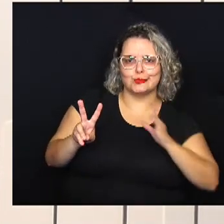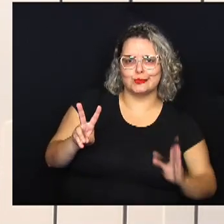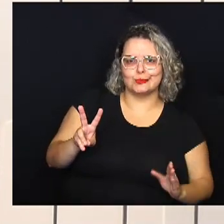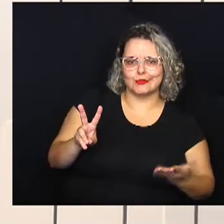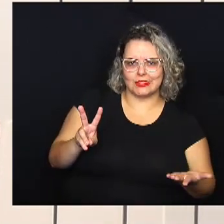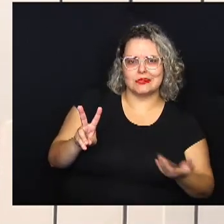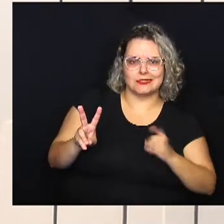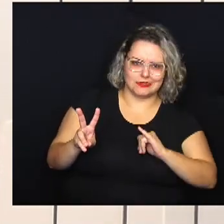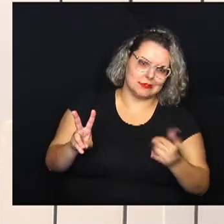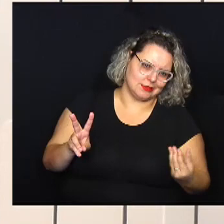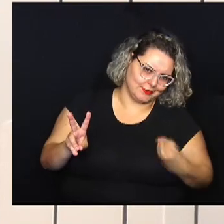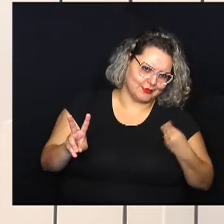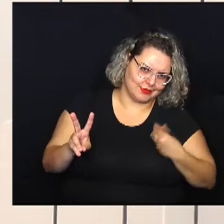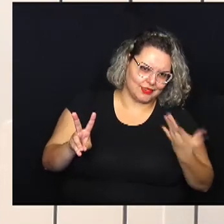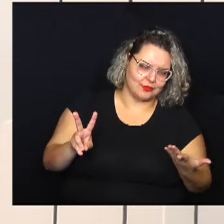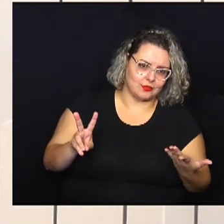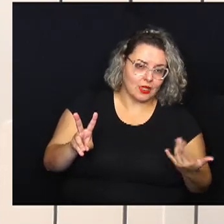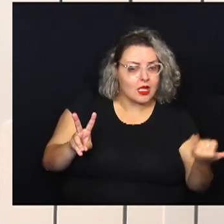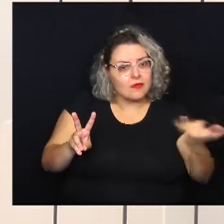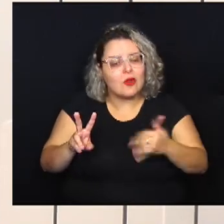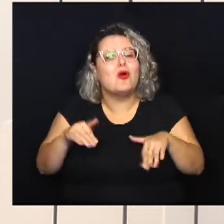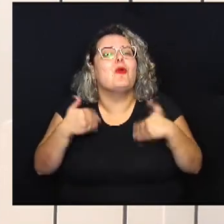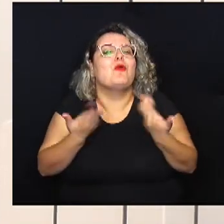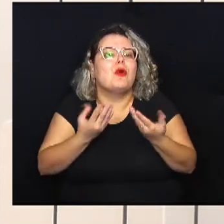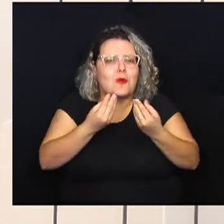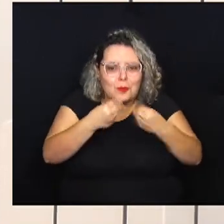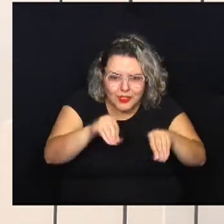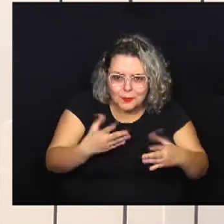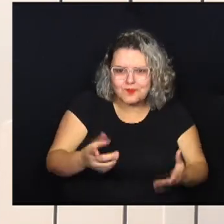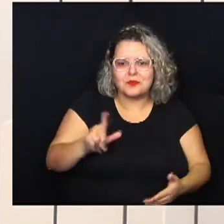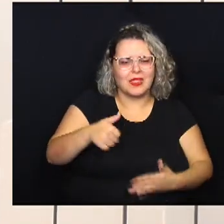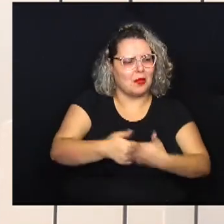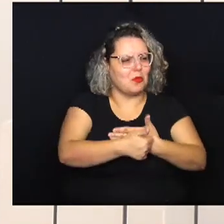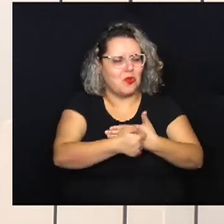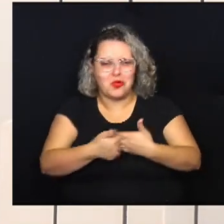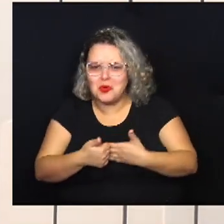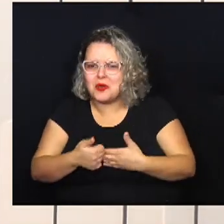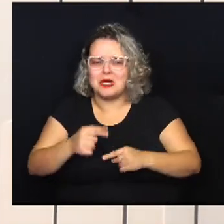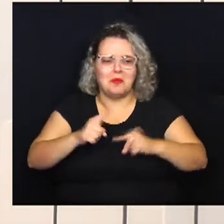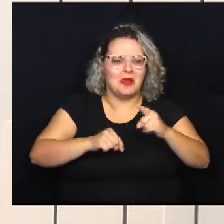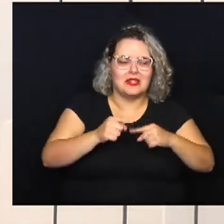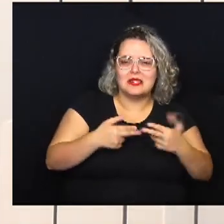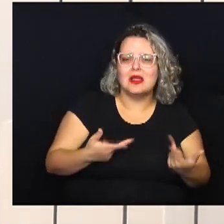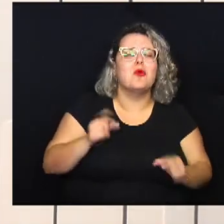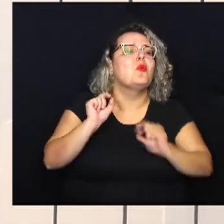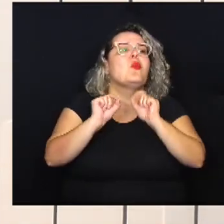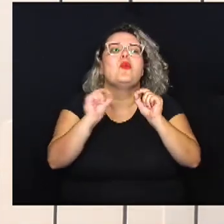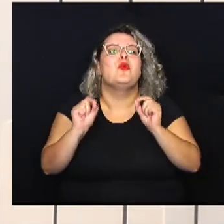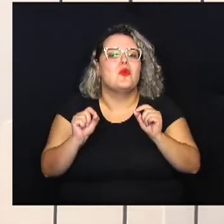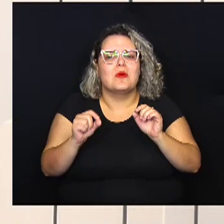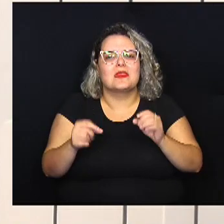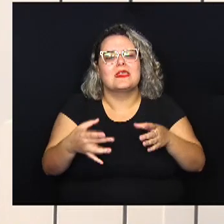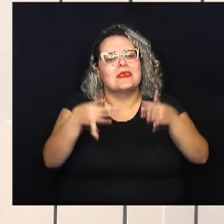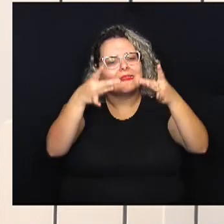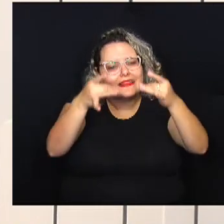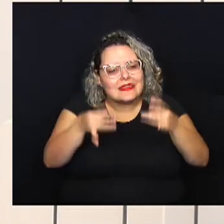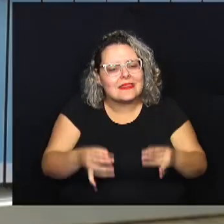que você comentasse quais são esses danos. São morais, são materiais? O que configurou essa